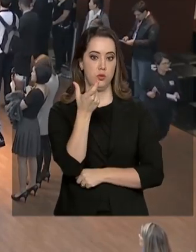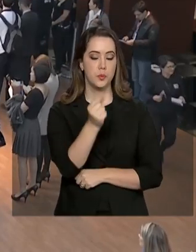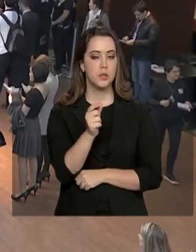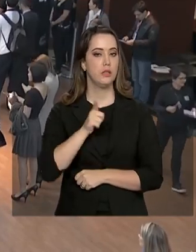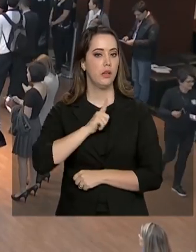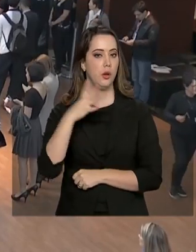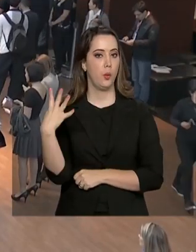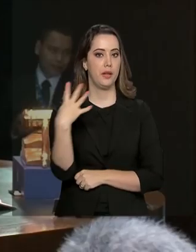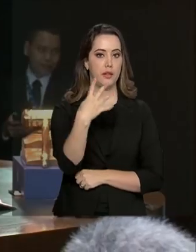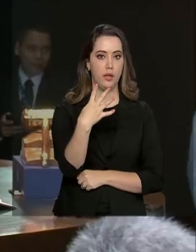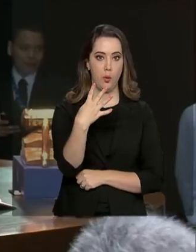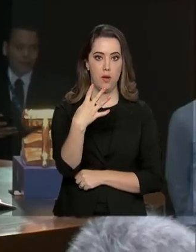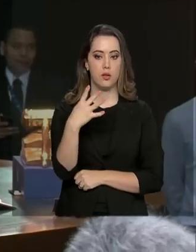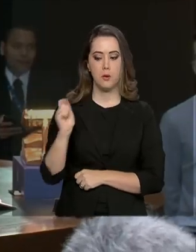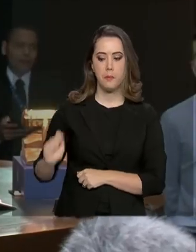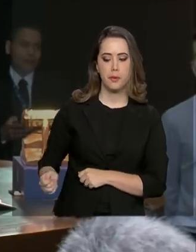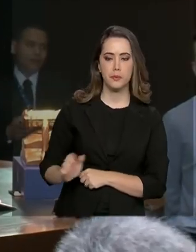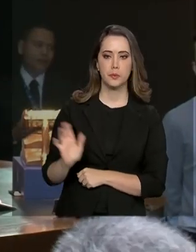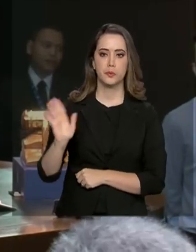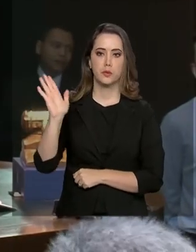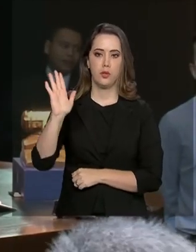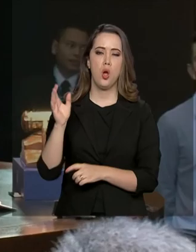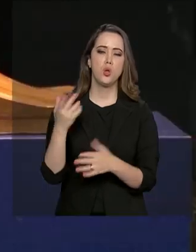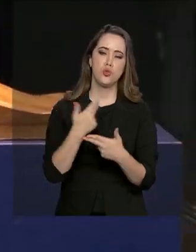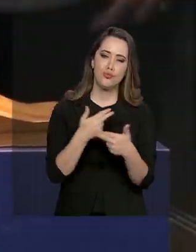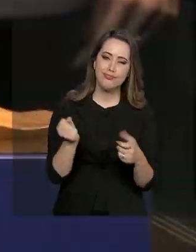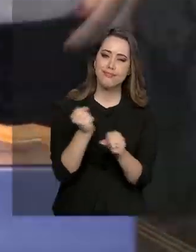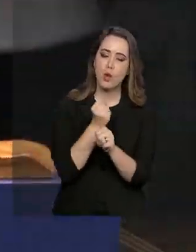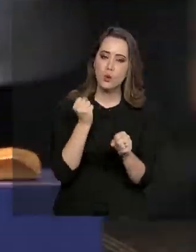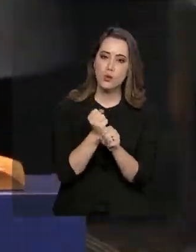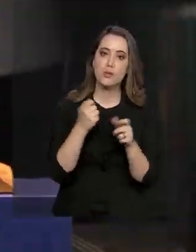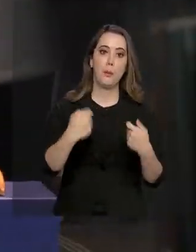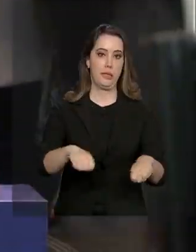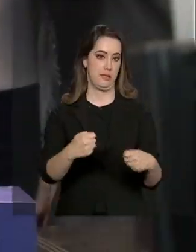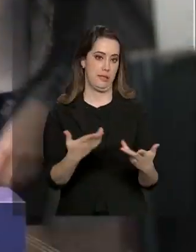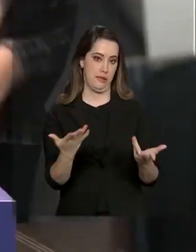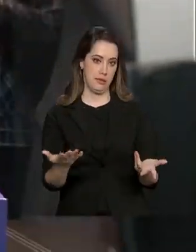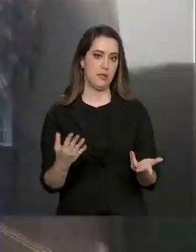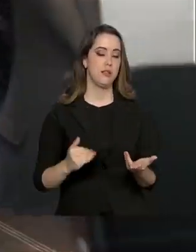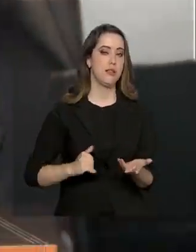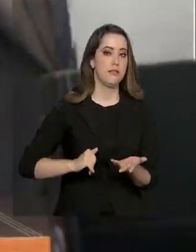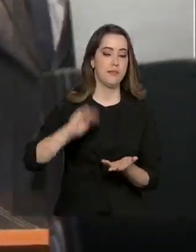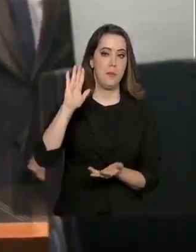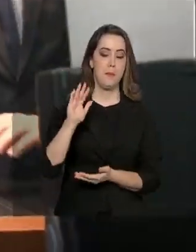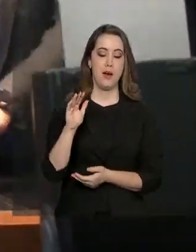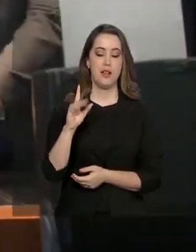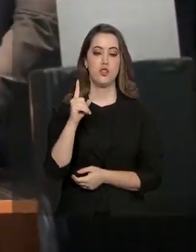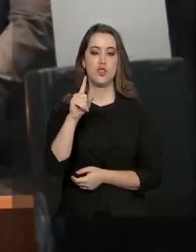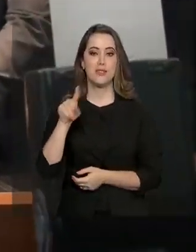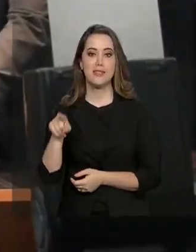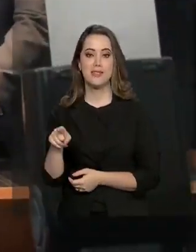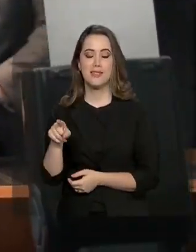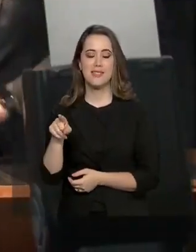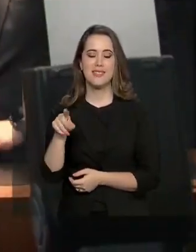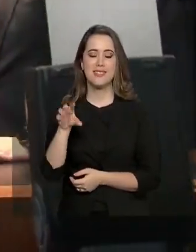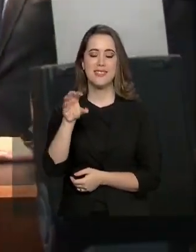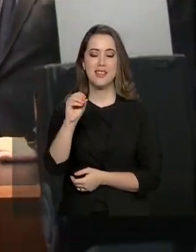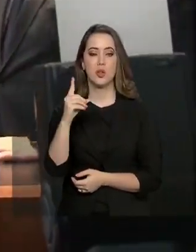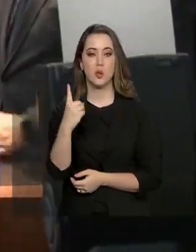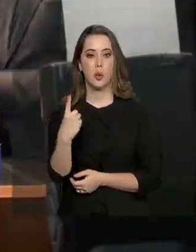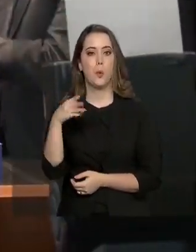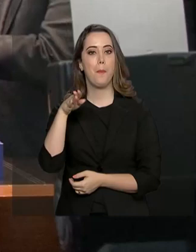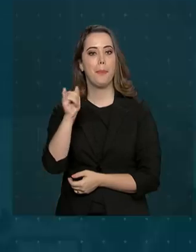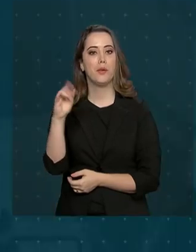44 leilões de projetos de infraestrutura que devem gerar R 101 bilhões em investimentos nos